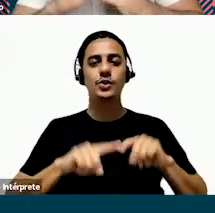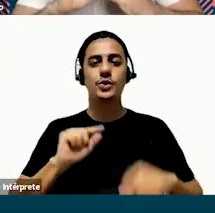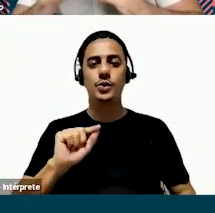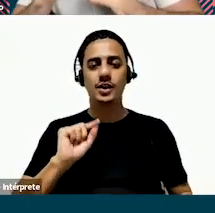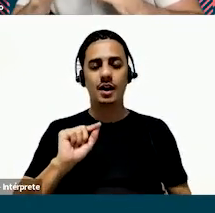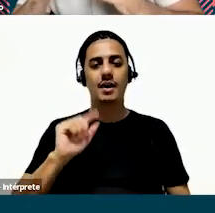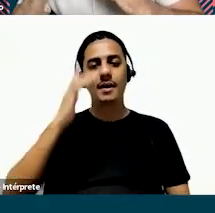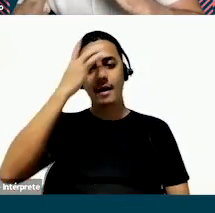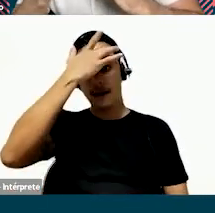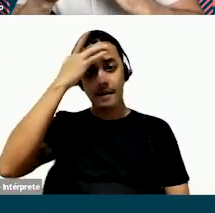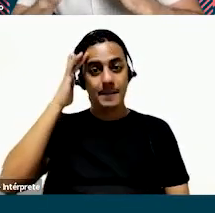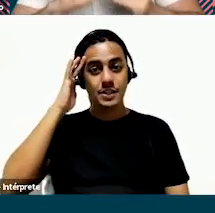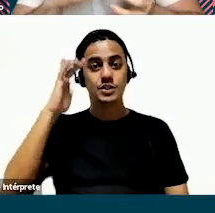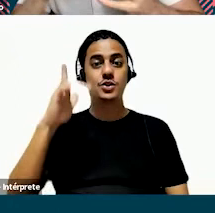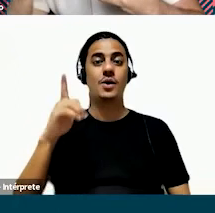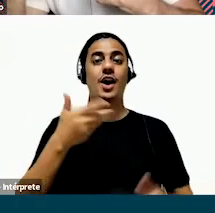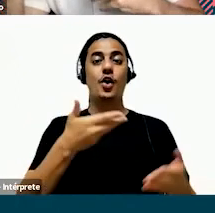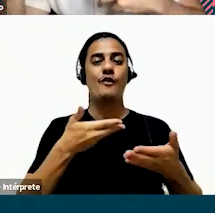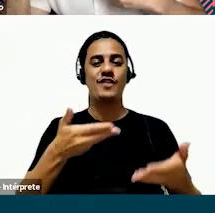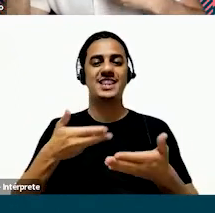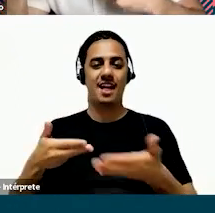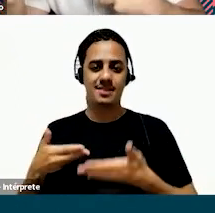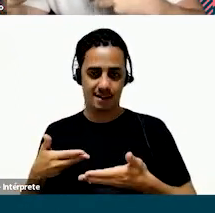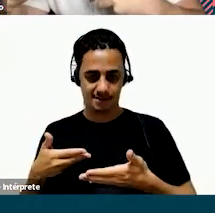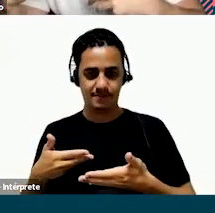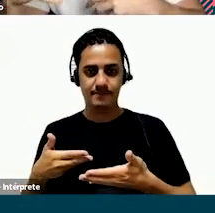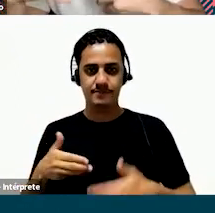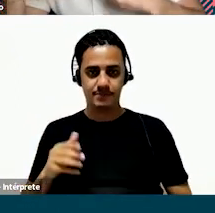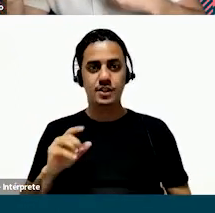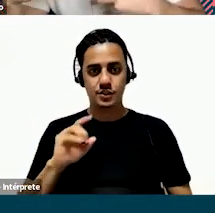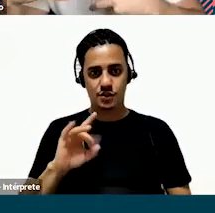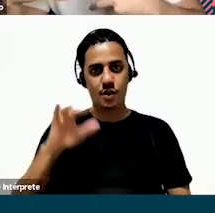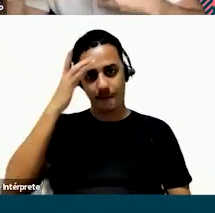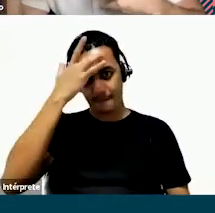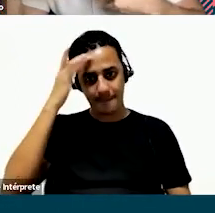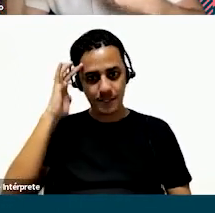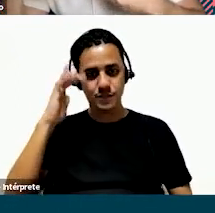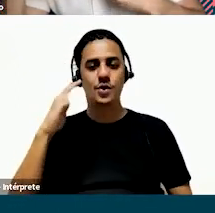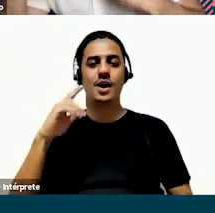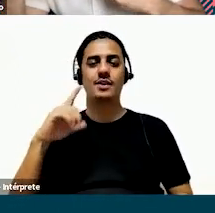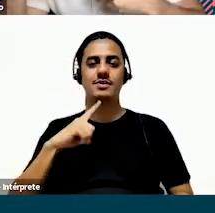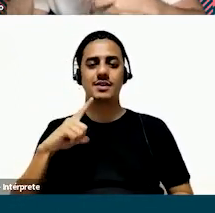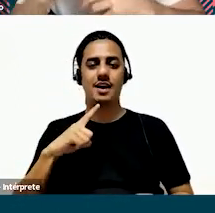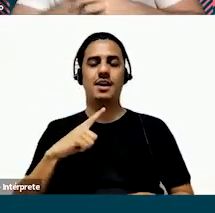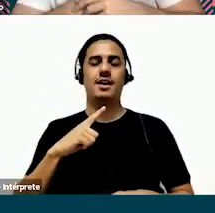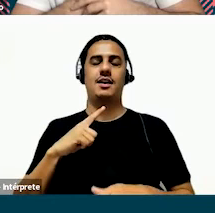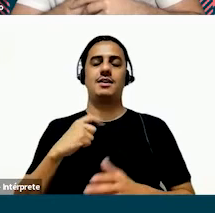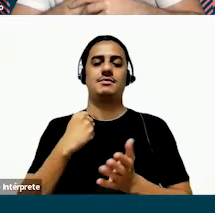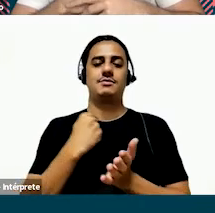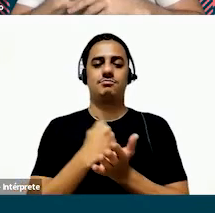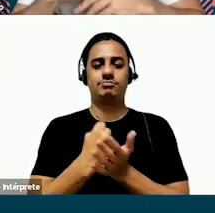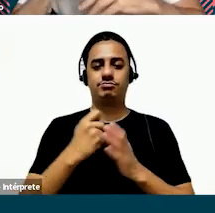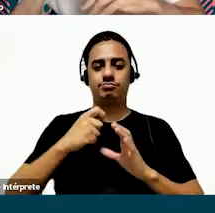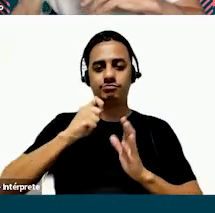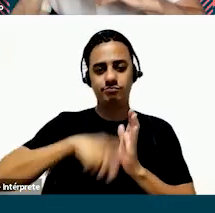colocou que o produto seria liberado somente para algumas pessoas convidadas, que inicialmente foram os assinantes do